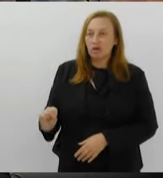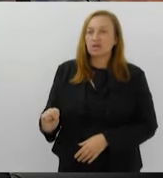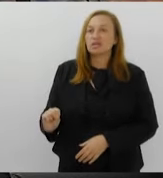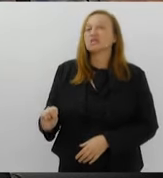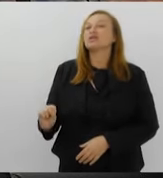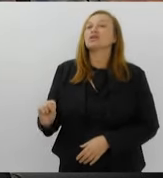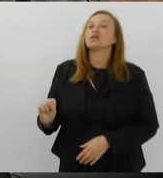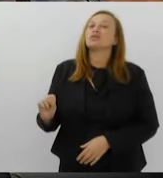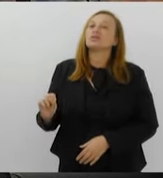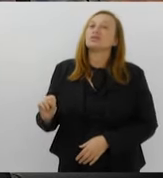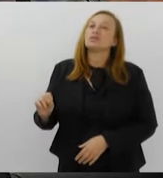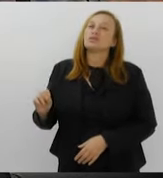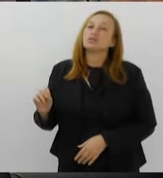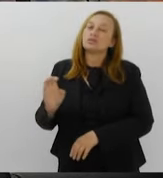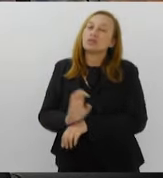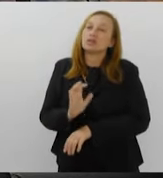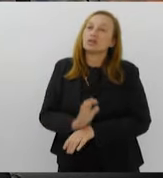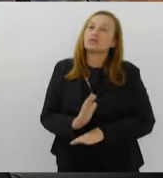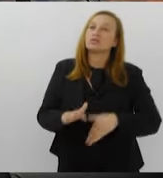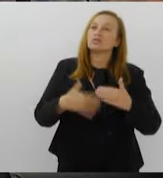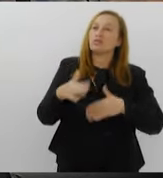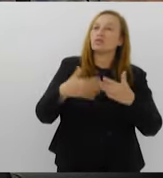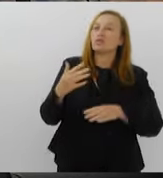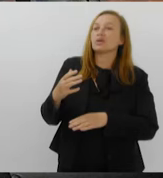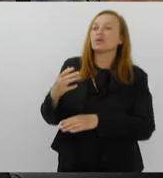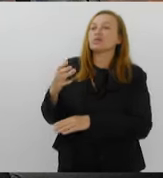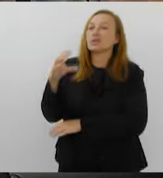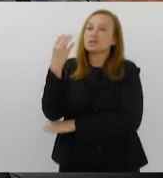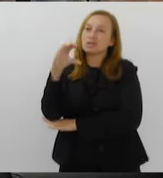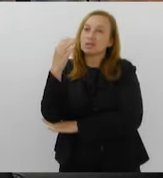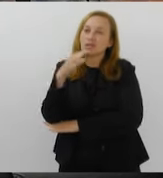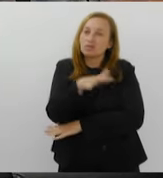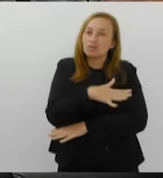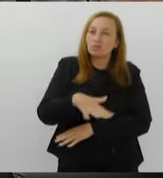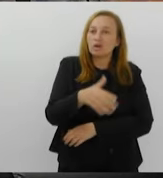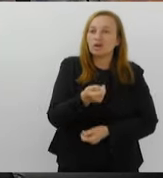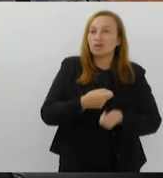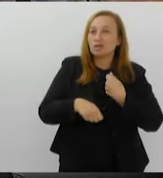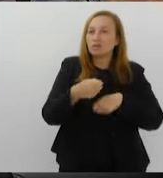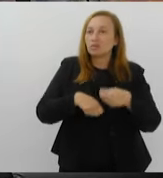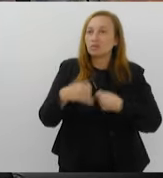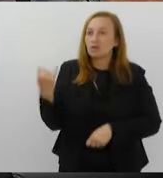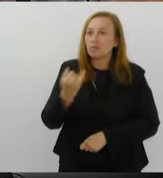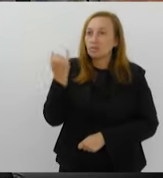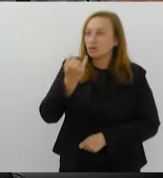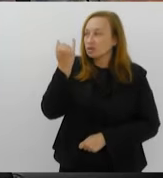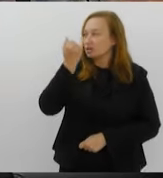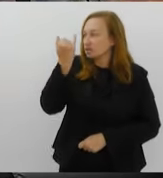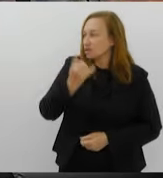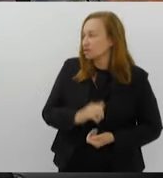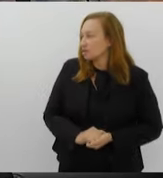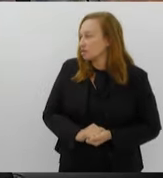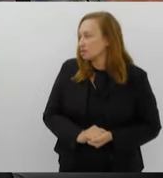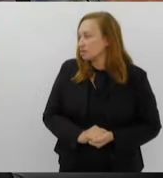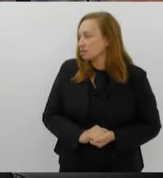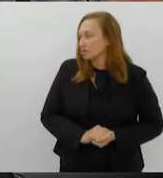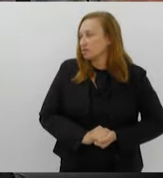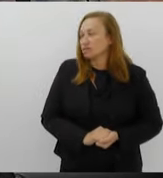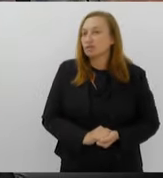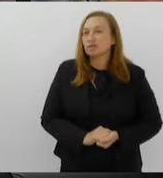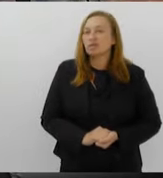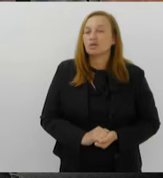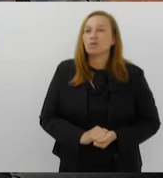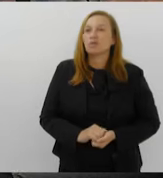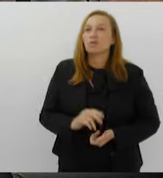preponderante também no desenvolvimento científico de uma região que é tão economicamente importante, falar da nossa UERJ, da nossa